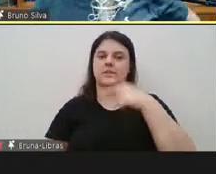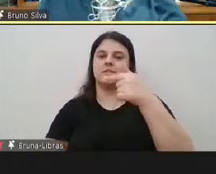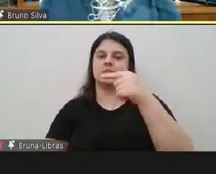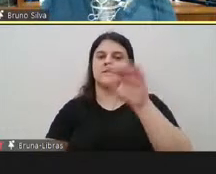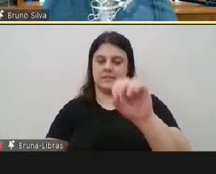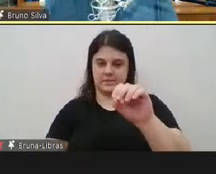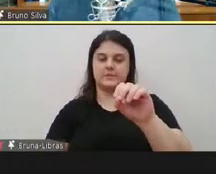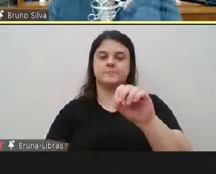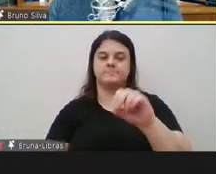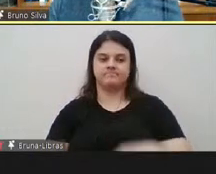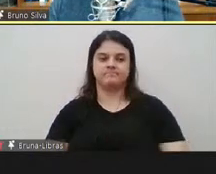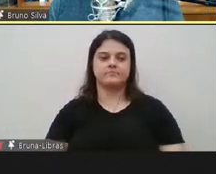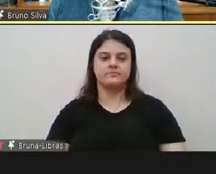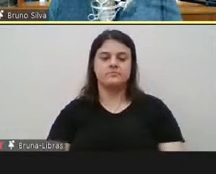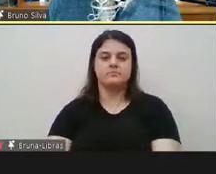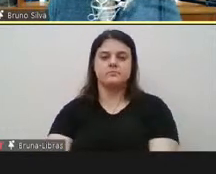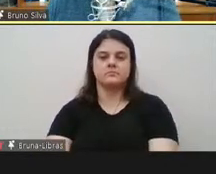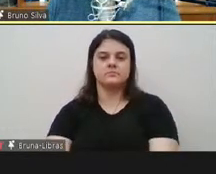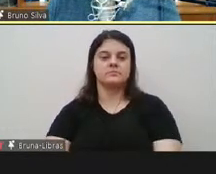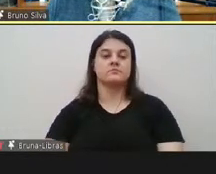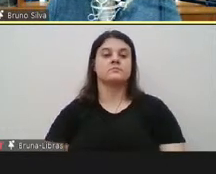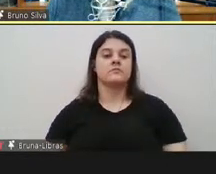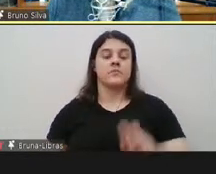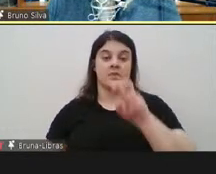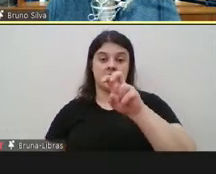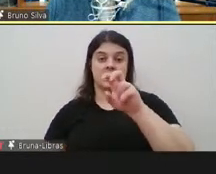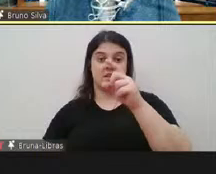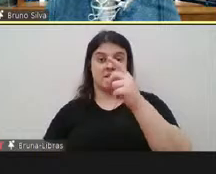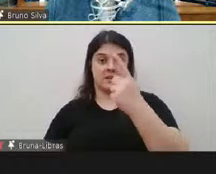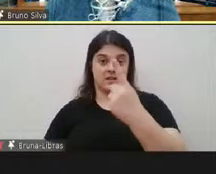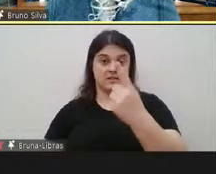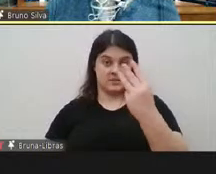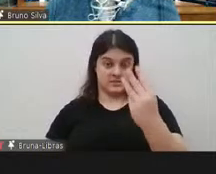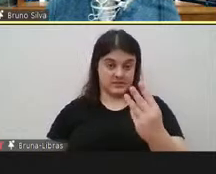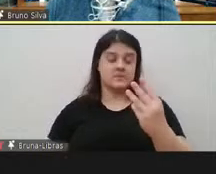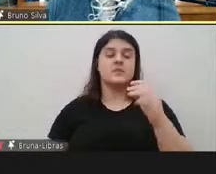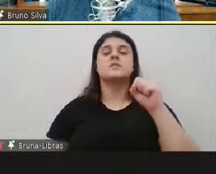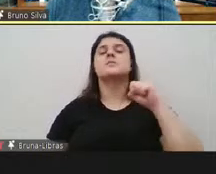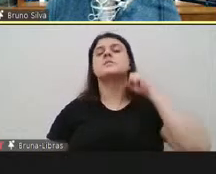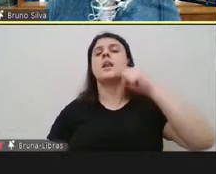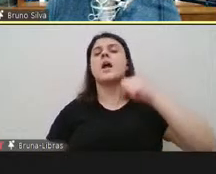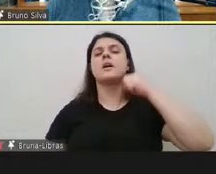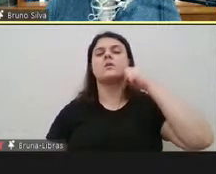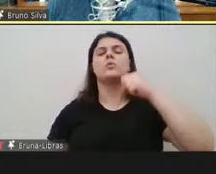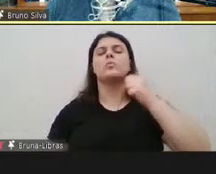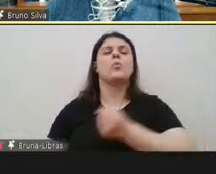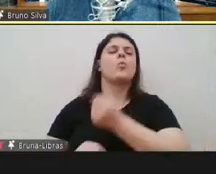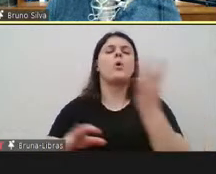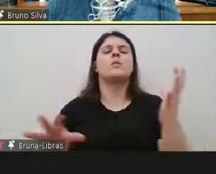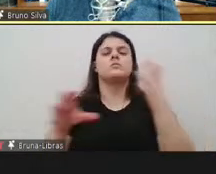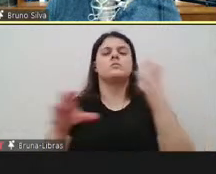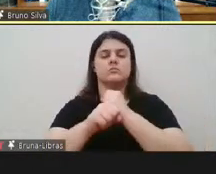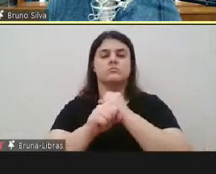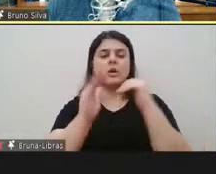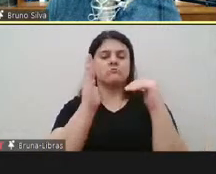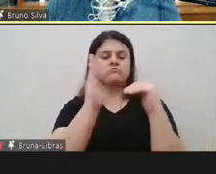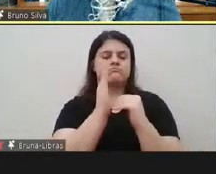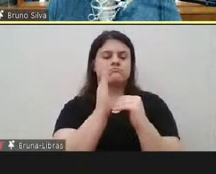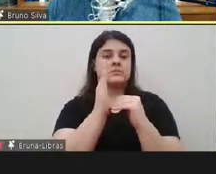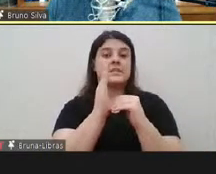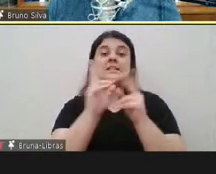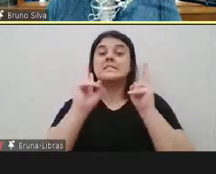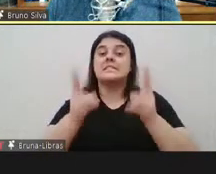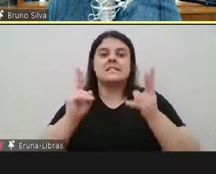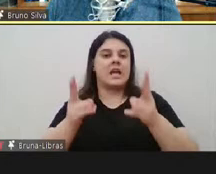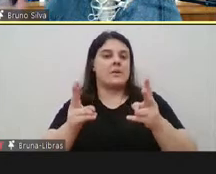quantidade de Deputados Federais né 513 Deputados Federais e no senado pessoa senadores o número é fixo porque